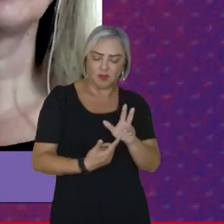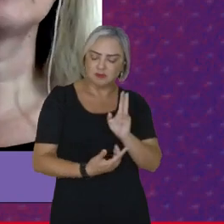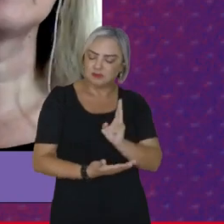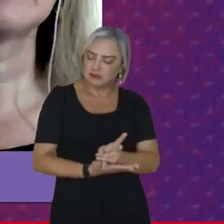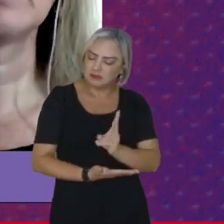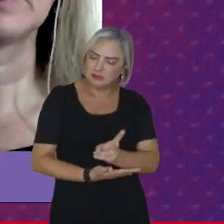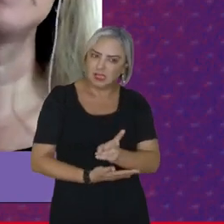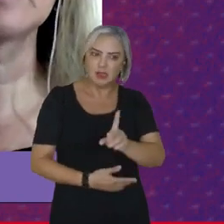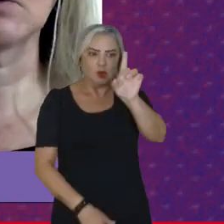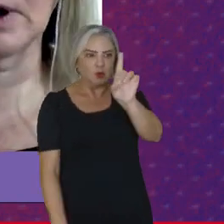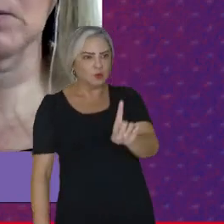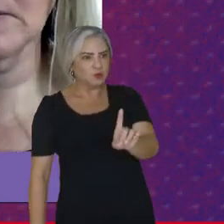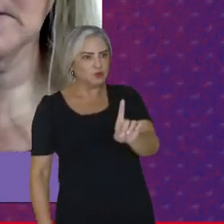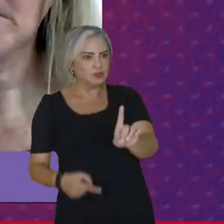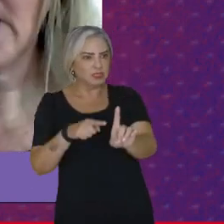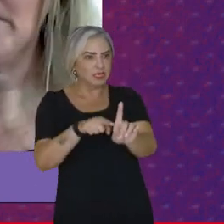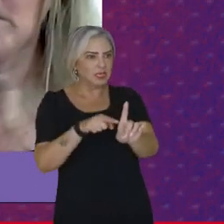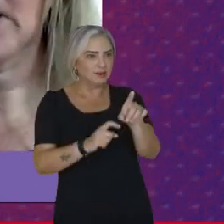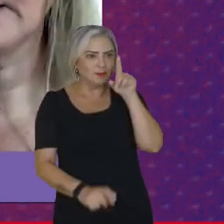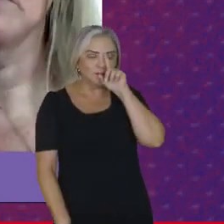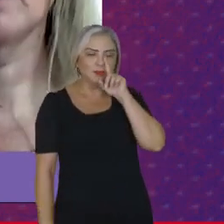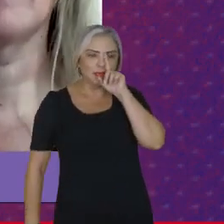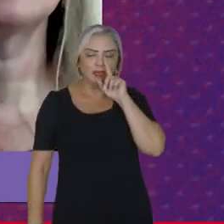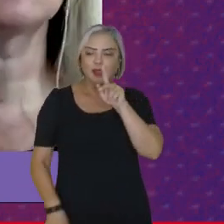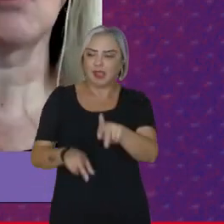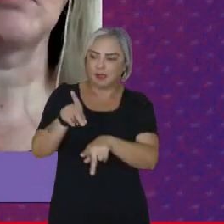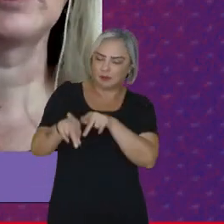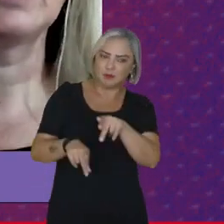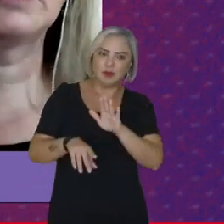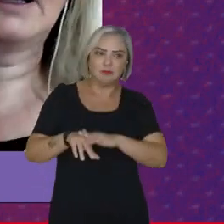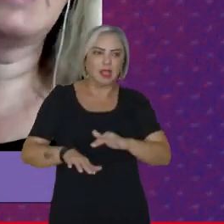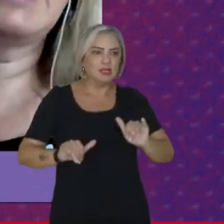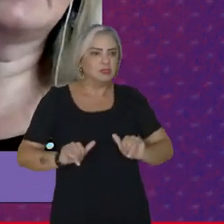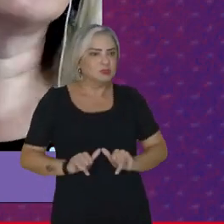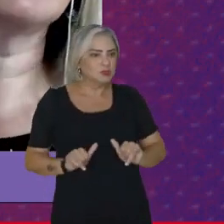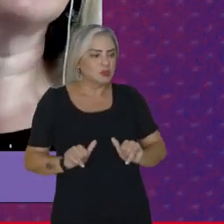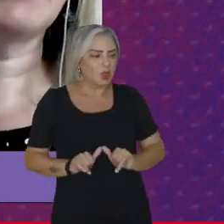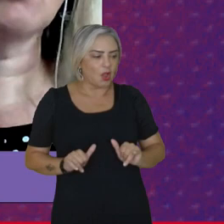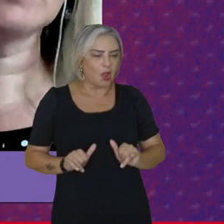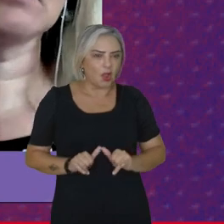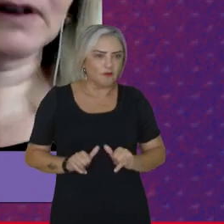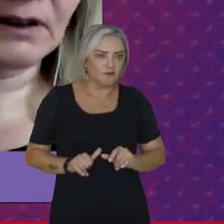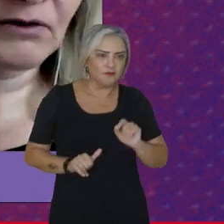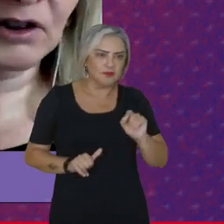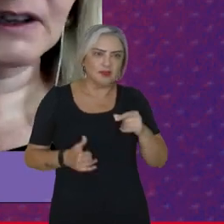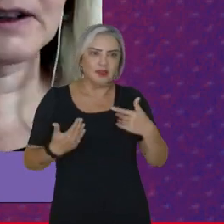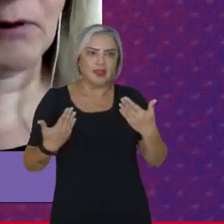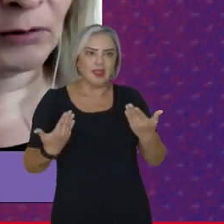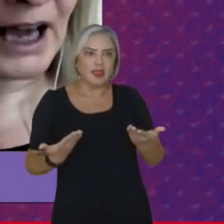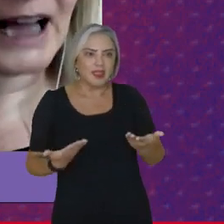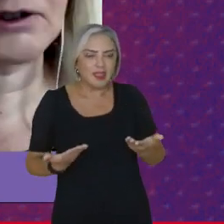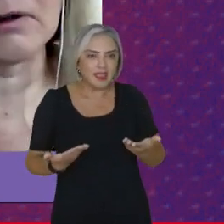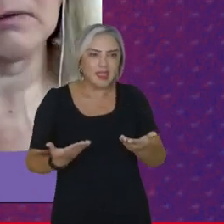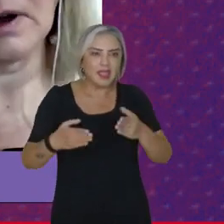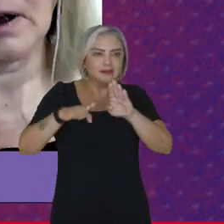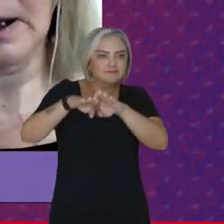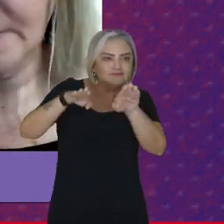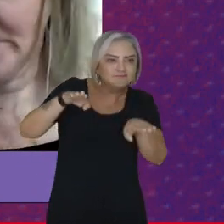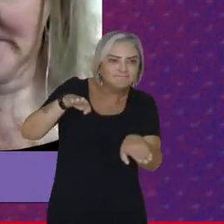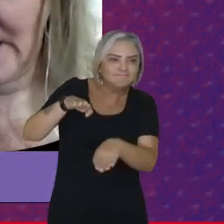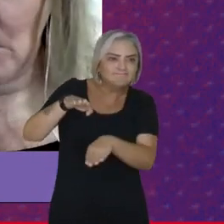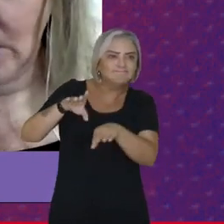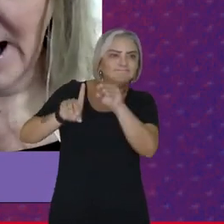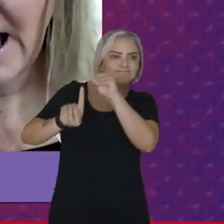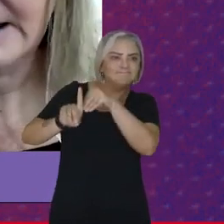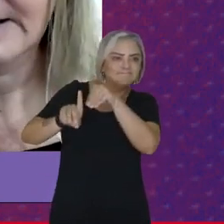que os direitos estão em risco, inclusive a população que mais sofre é a que está em maior situação de desigualdade,